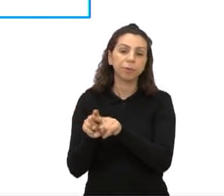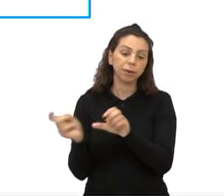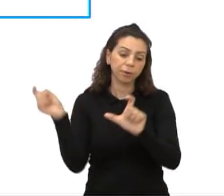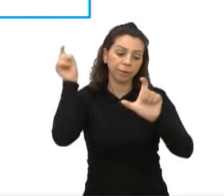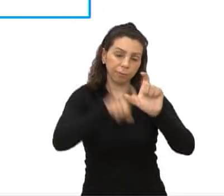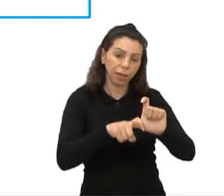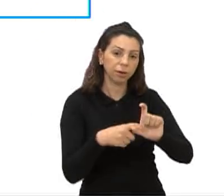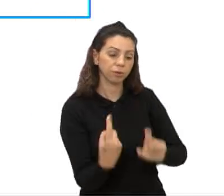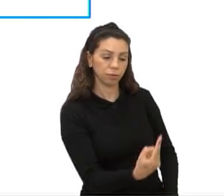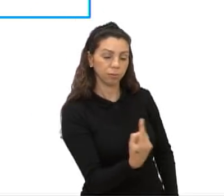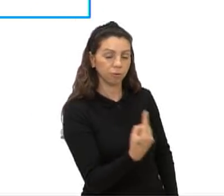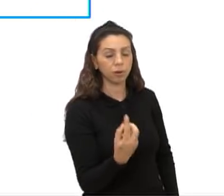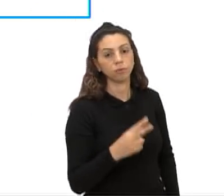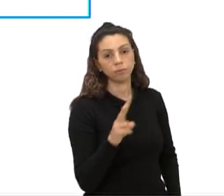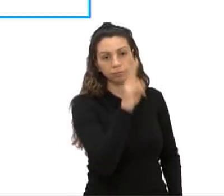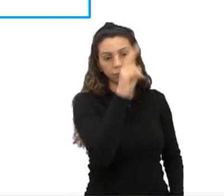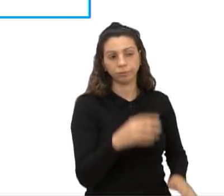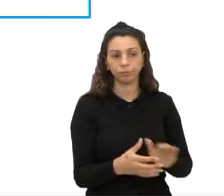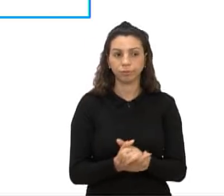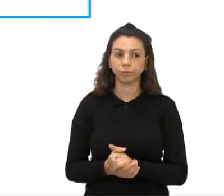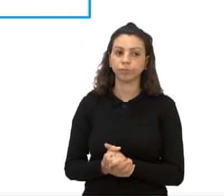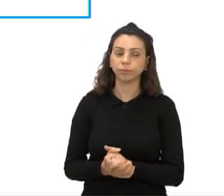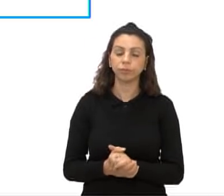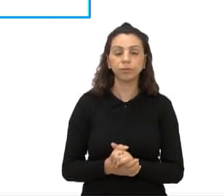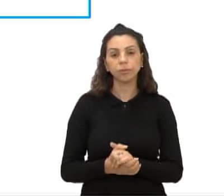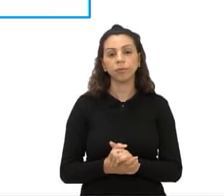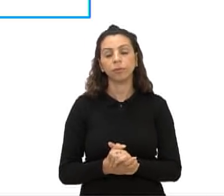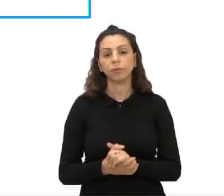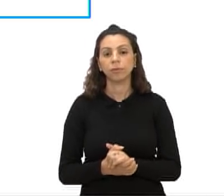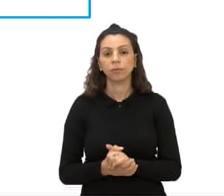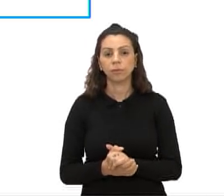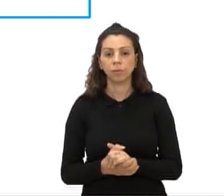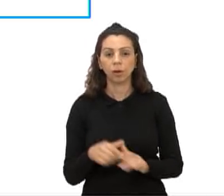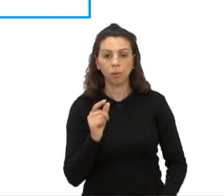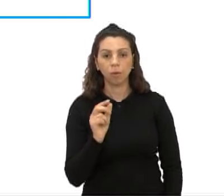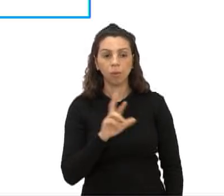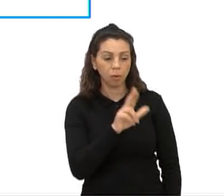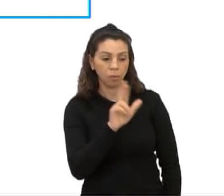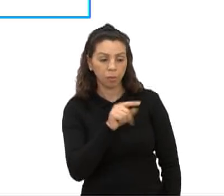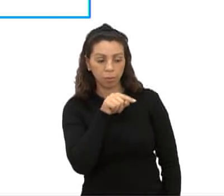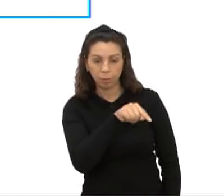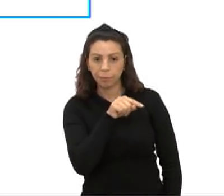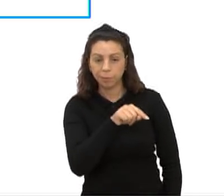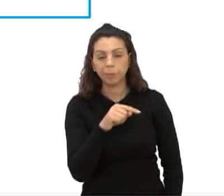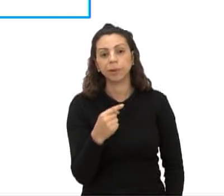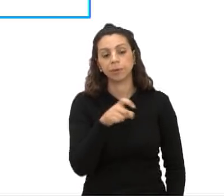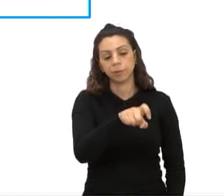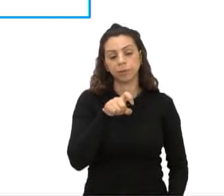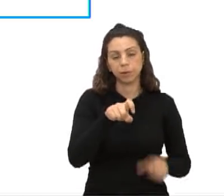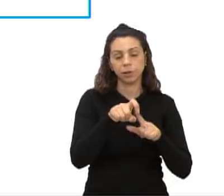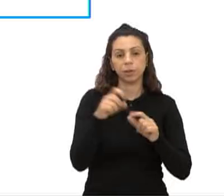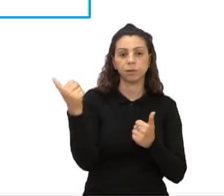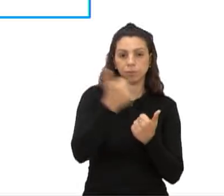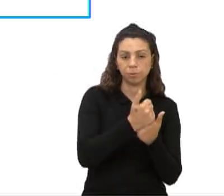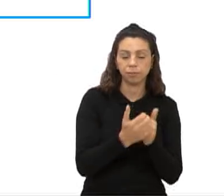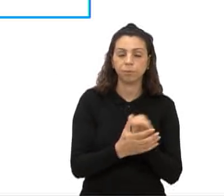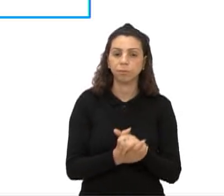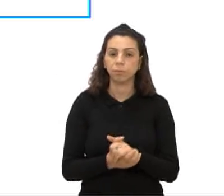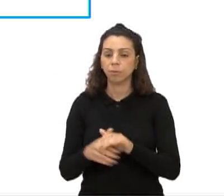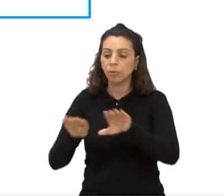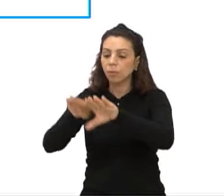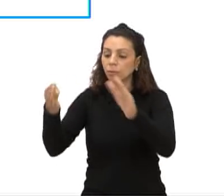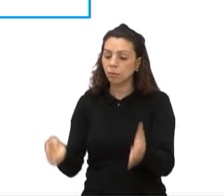X, ok? Por quê? Porque eu sei que outros valores, o valor do fogão, da geladeira, depende também do